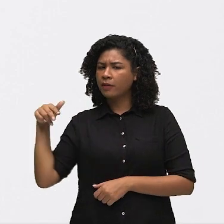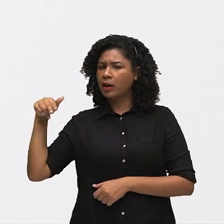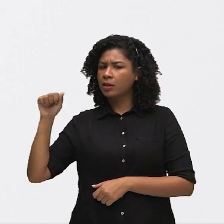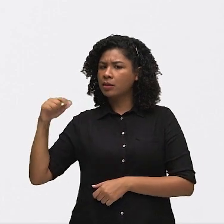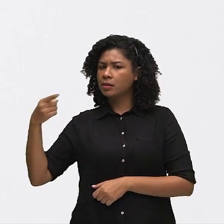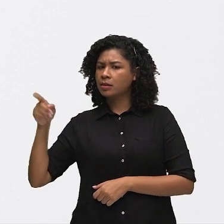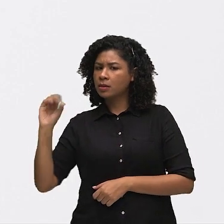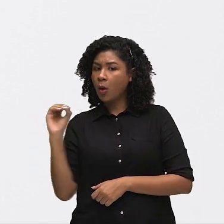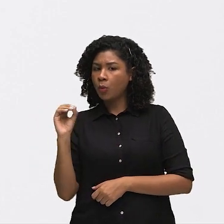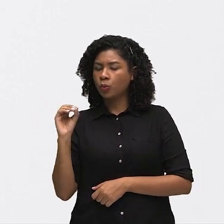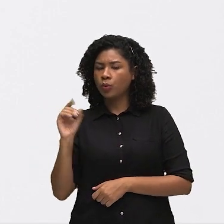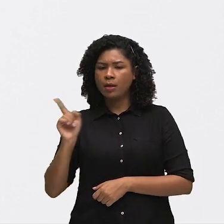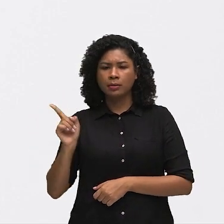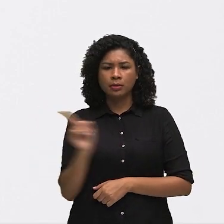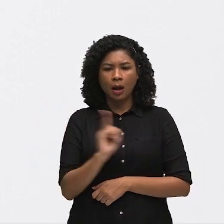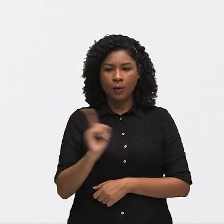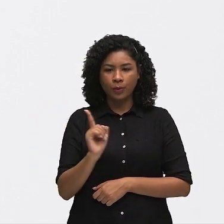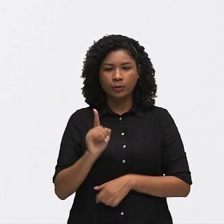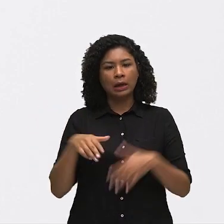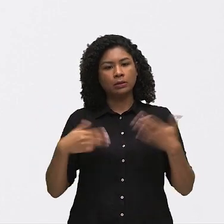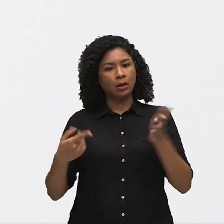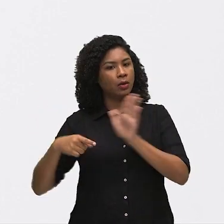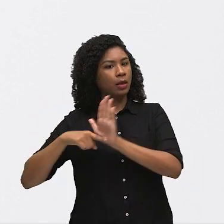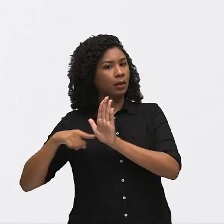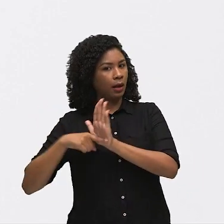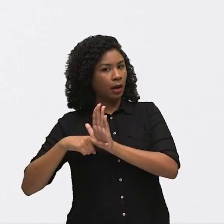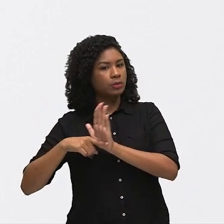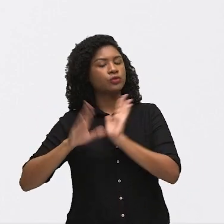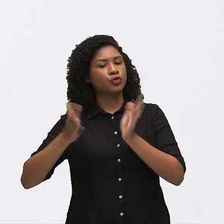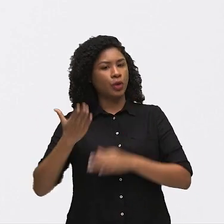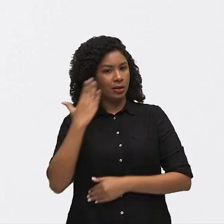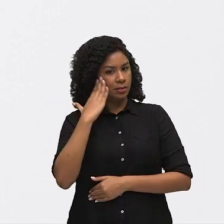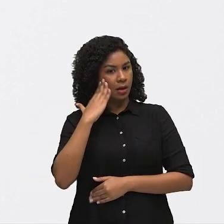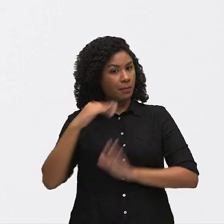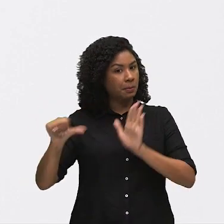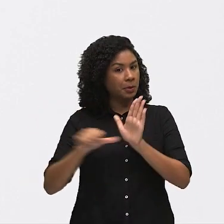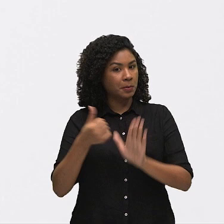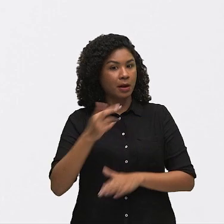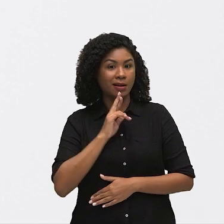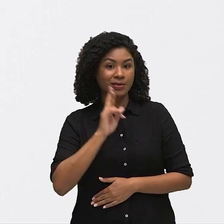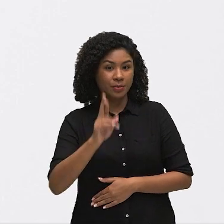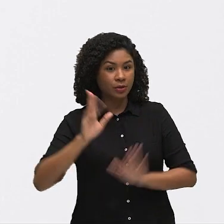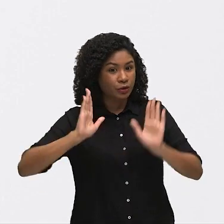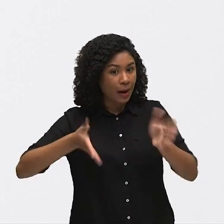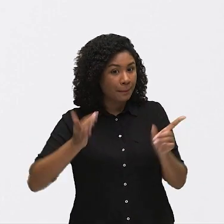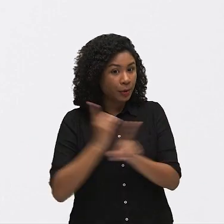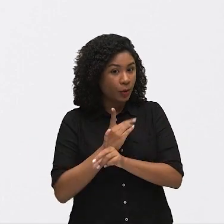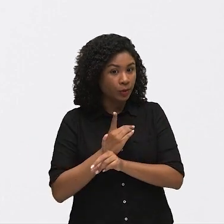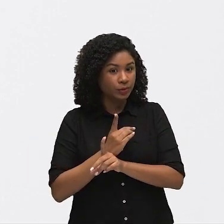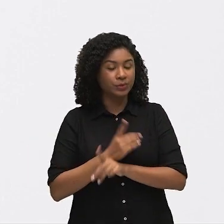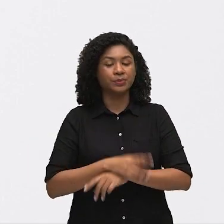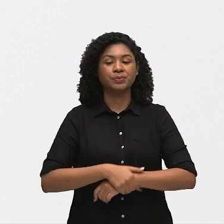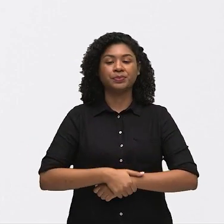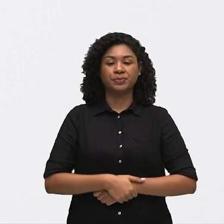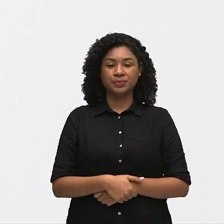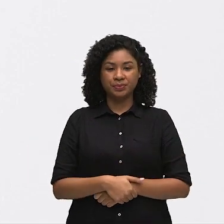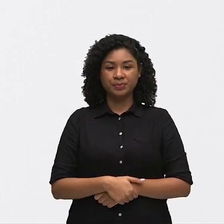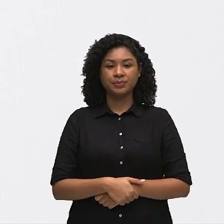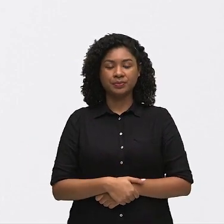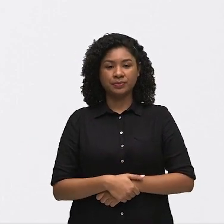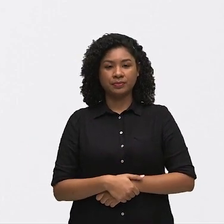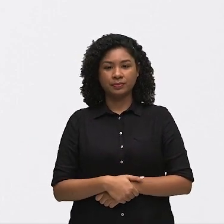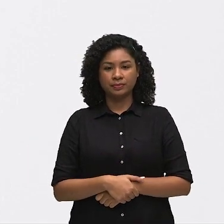esse imperativo aqui é o imperativo negativo. Então, a gente já tem a primeira resposta aí, né? Da primeira frase é